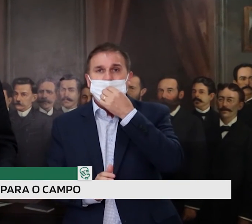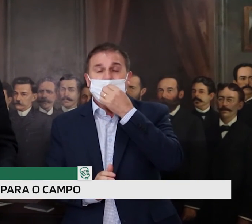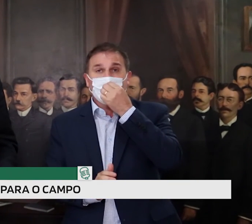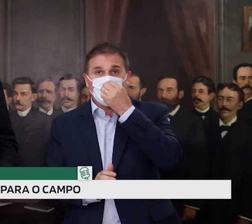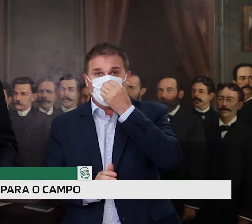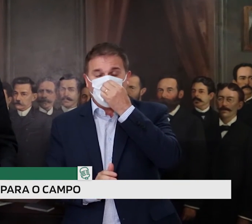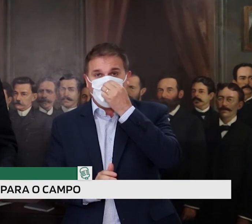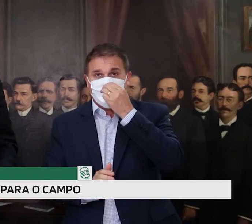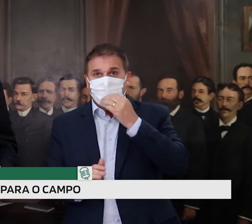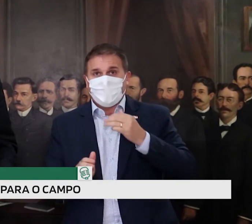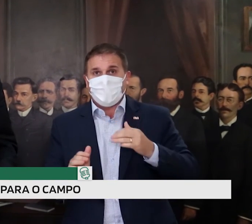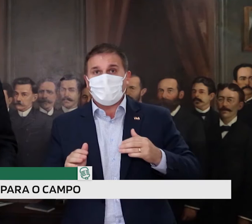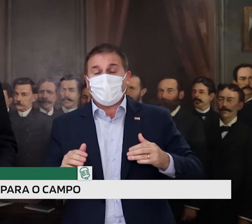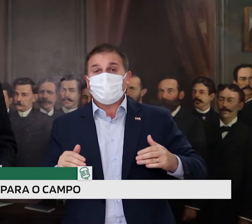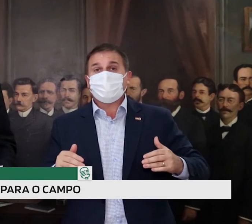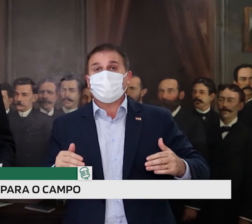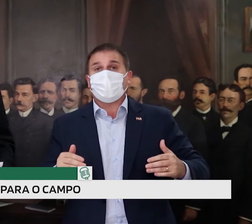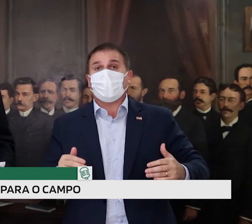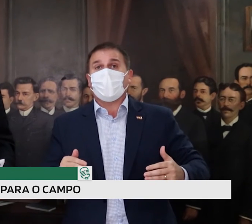online e que também